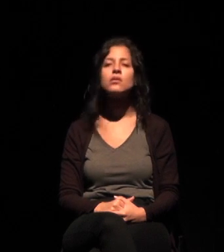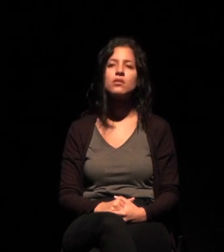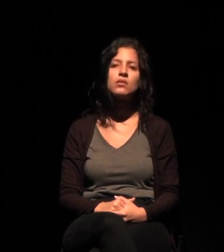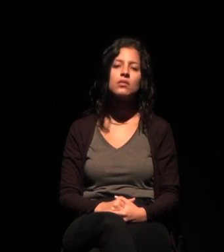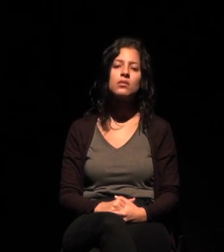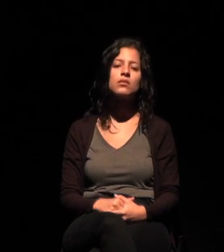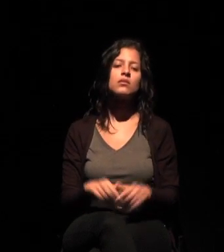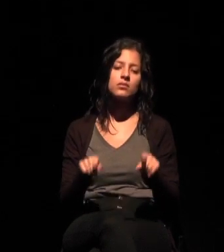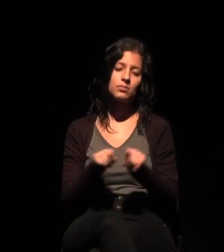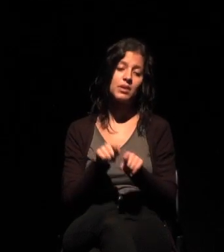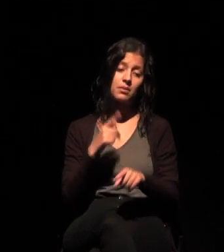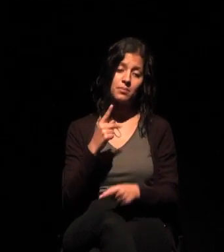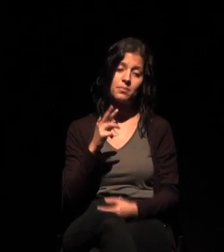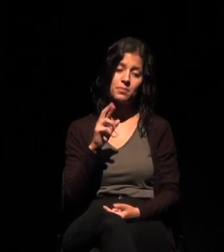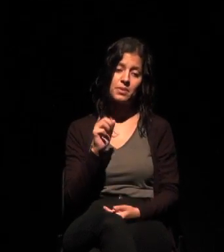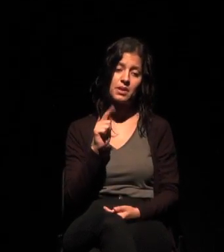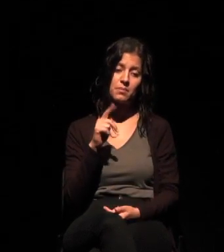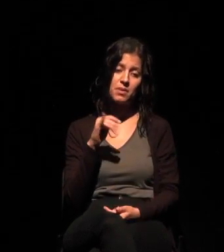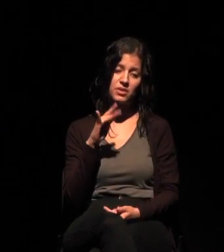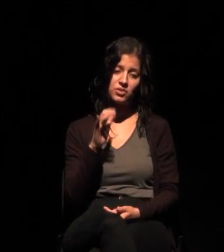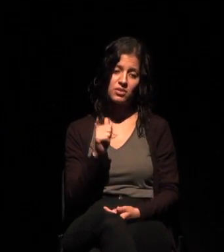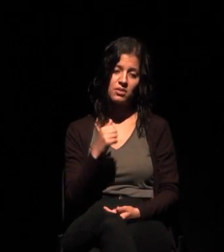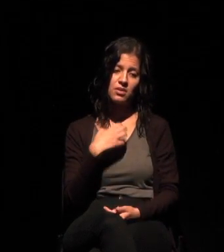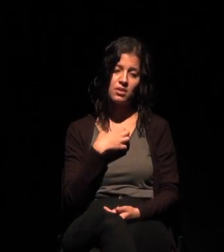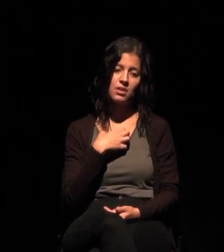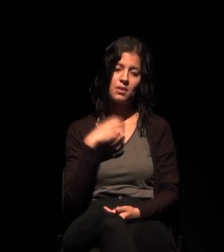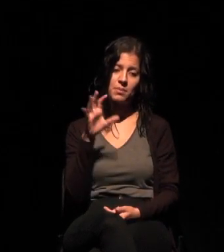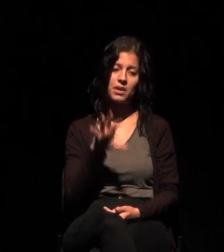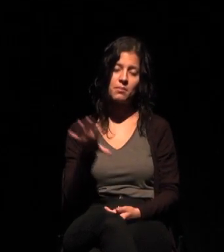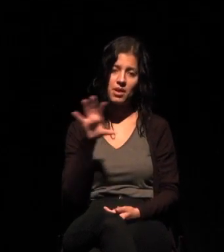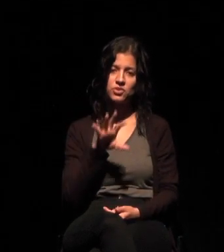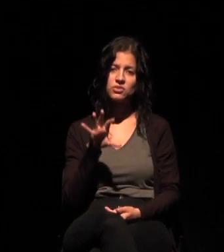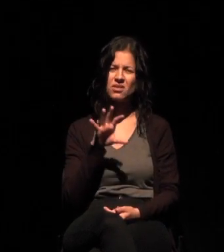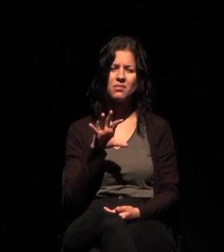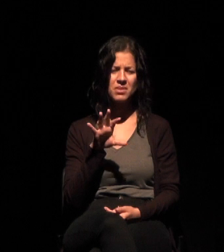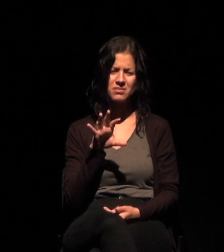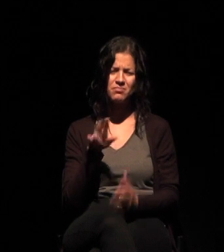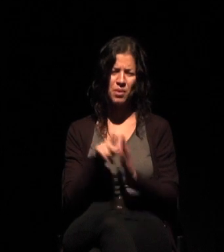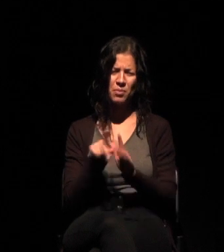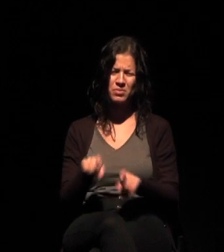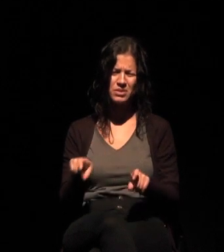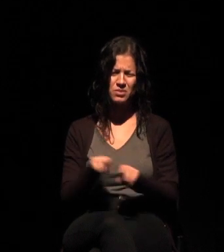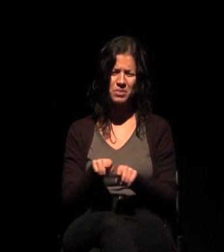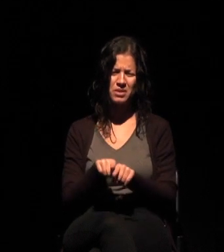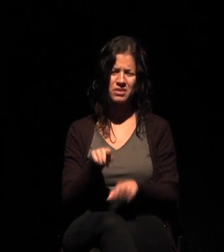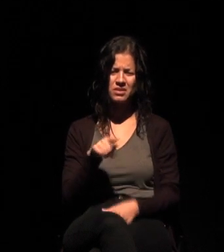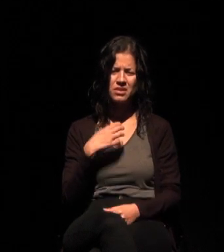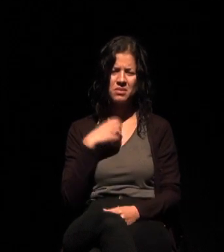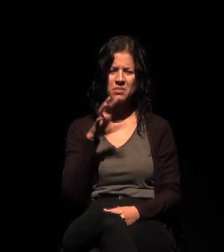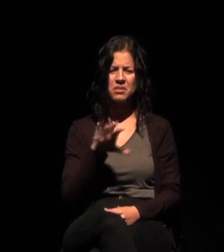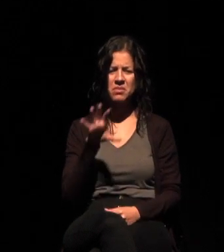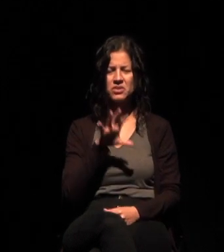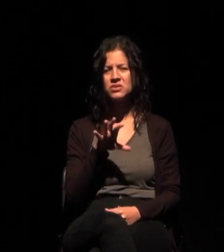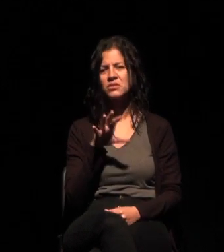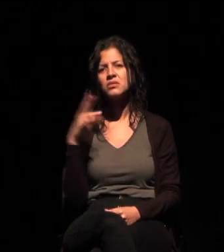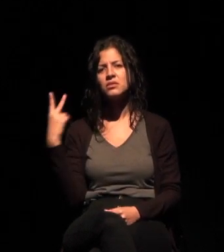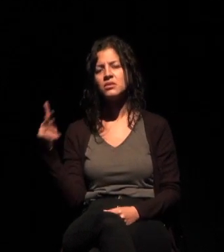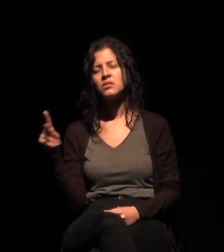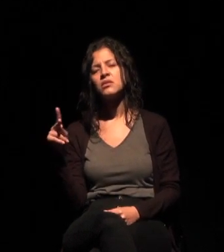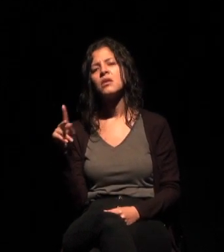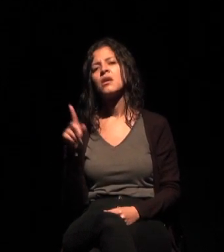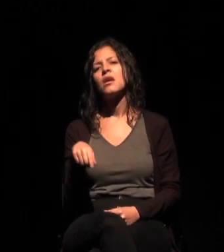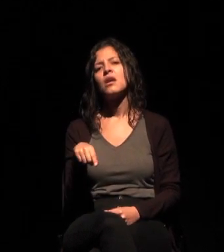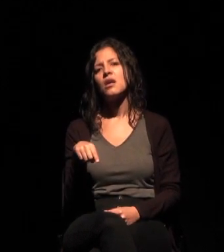aplicada é um sucesso na vitória dessa tecnologia aconteceu acho que a gente tem que lidar com ela a sociedade tem grandes oportunidades aí pra